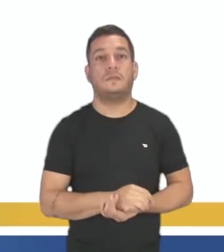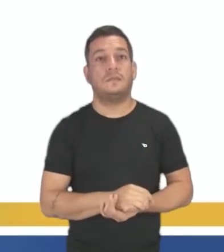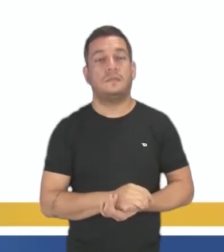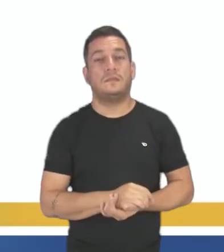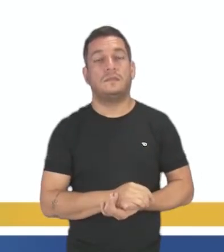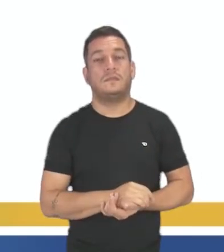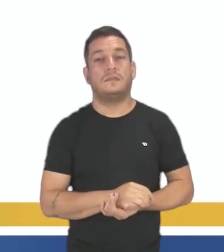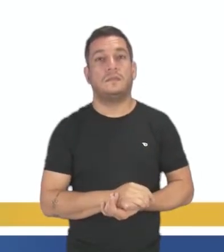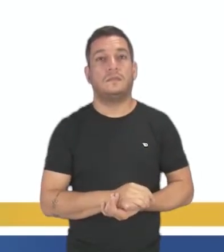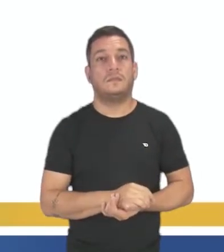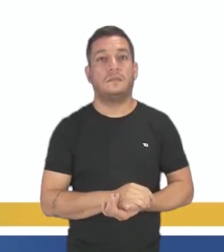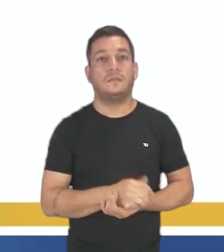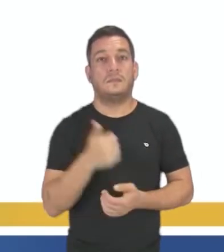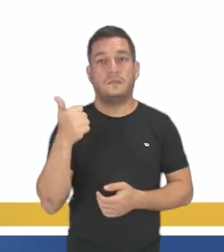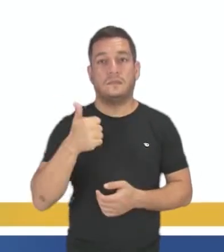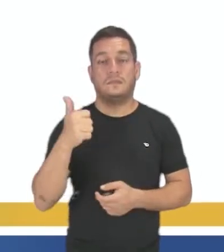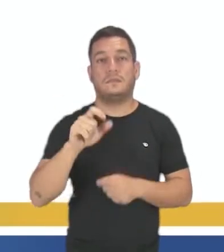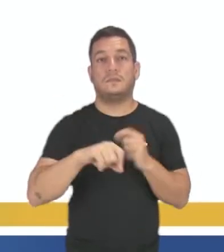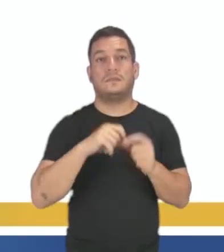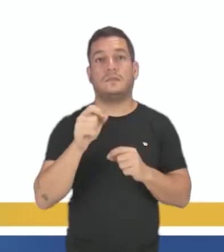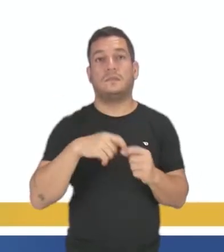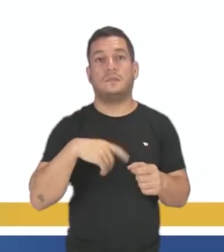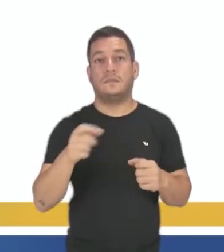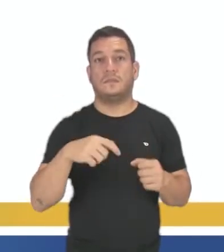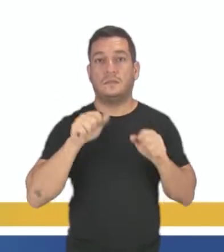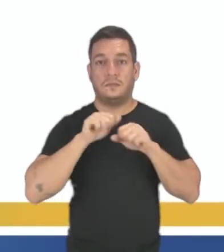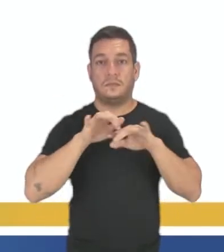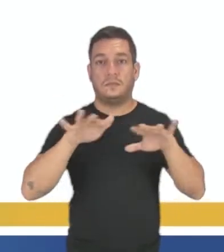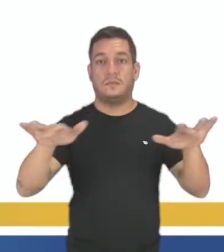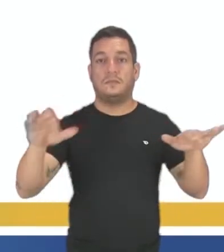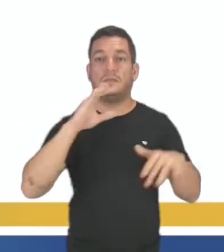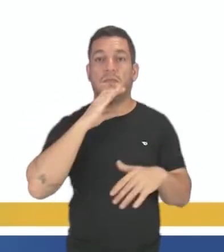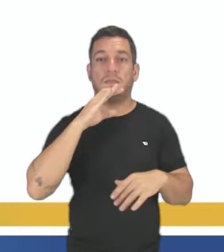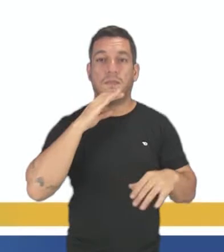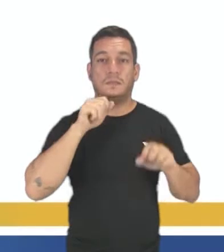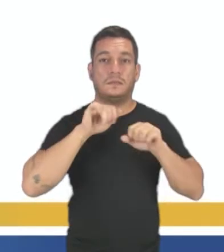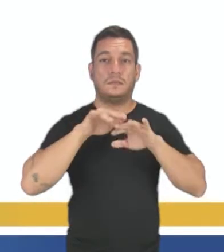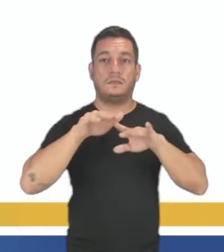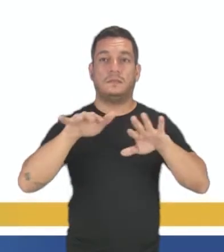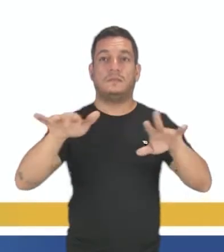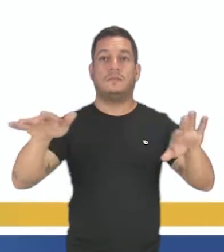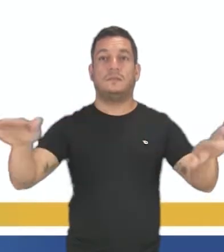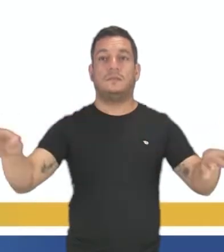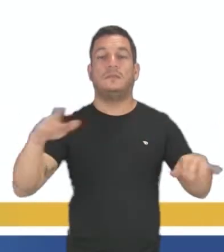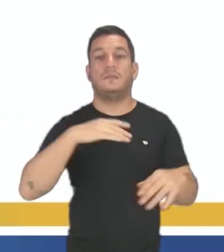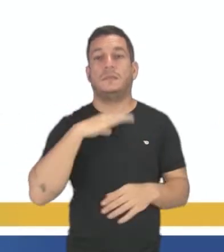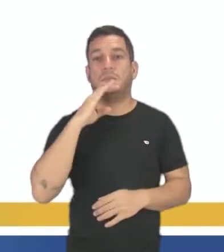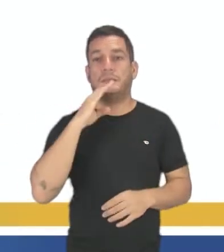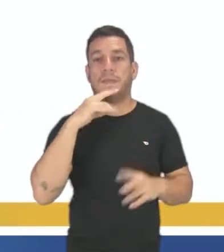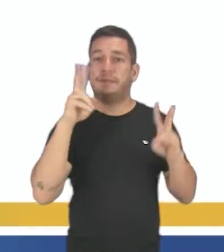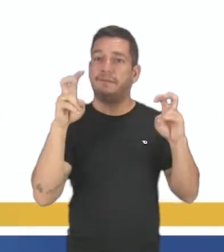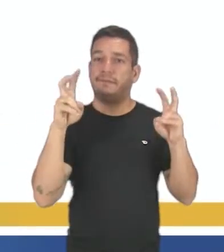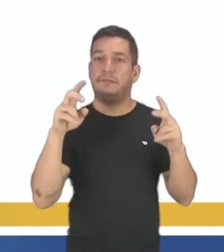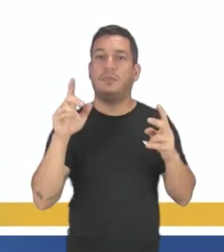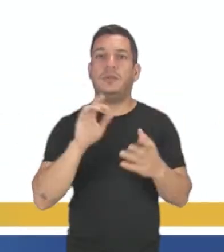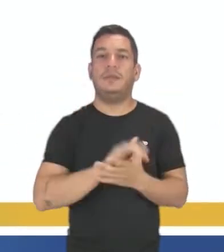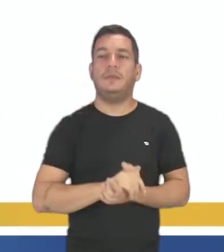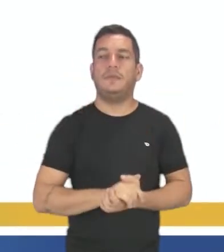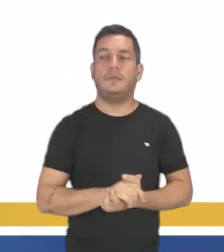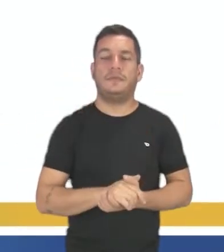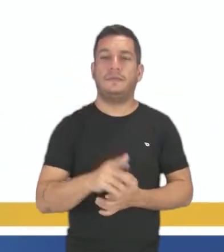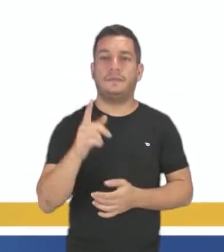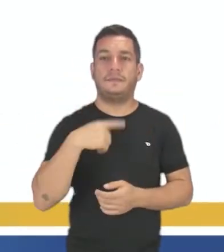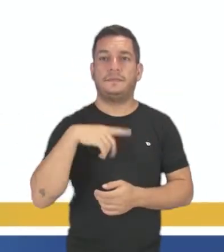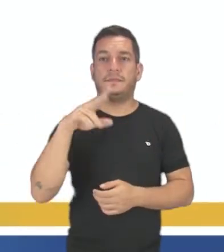respostas. Primeiro, para disseminar o conhecimento, ou seja, propagar o conhecimento sobre algum tema polêmico,